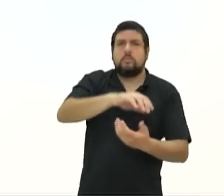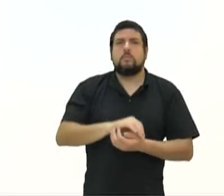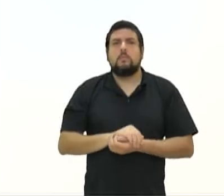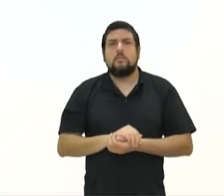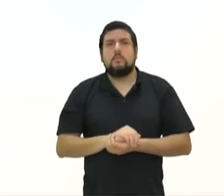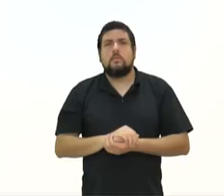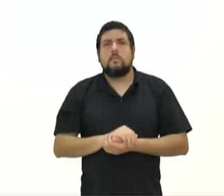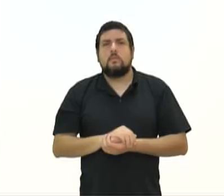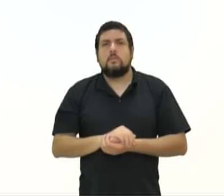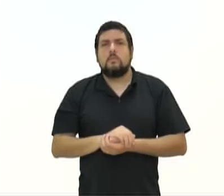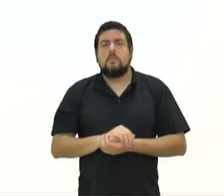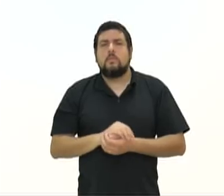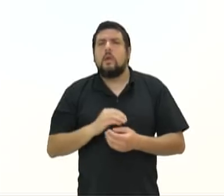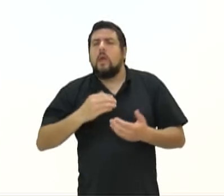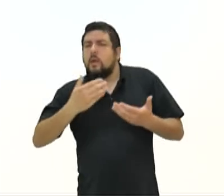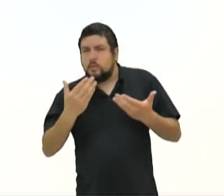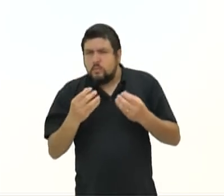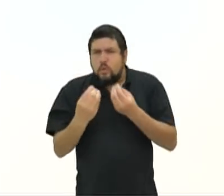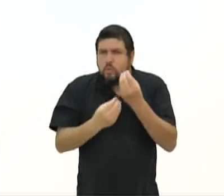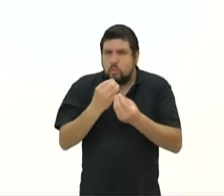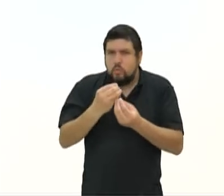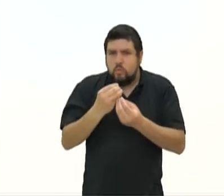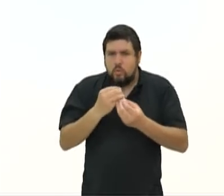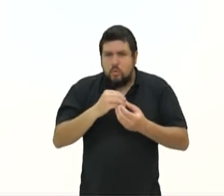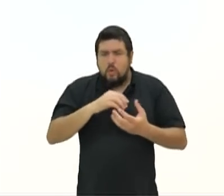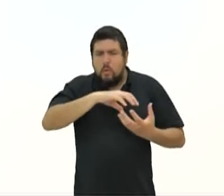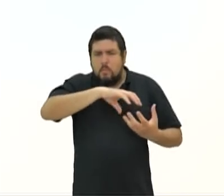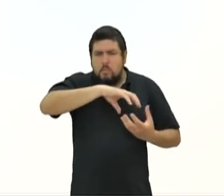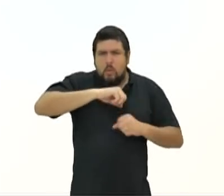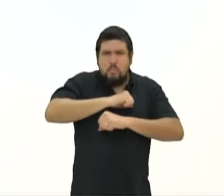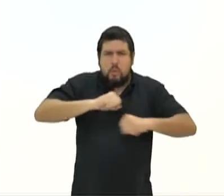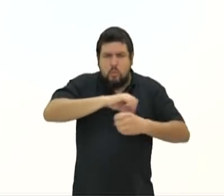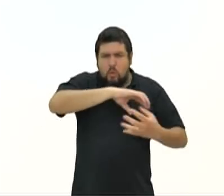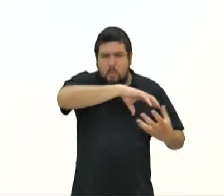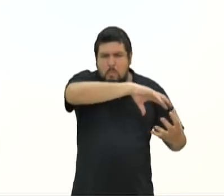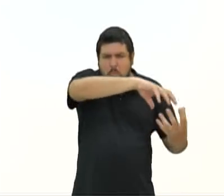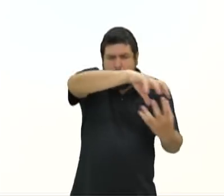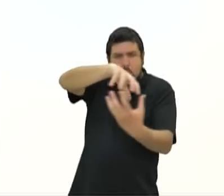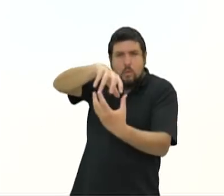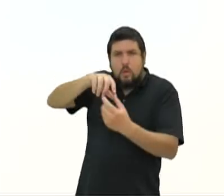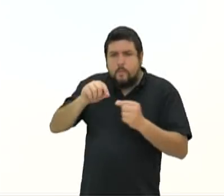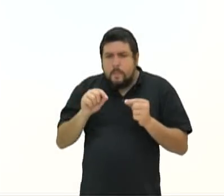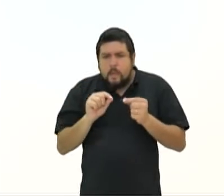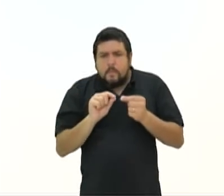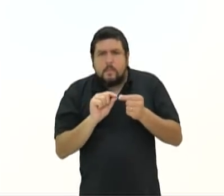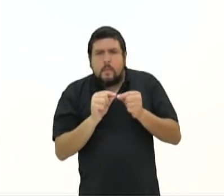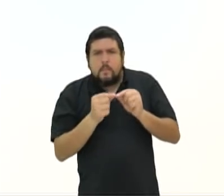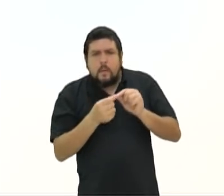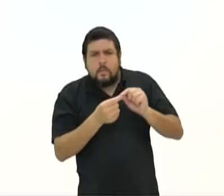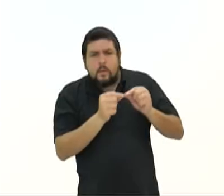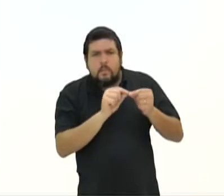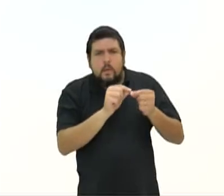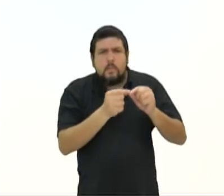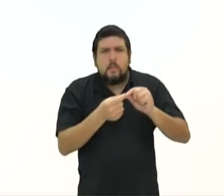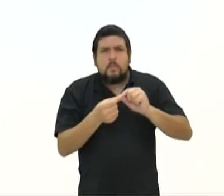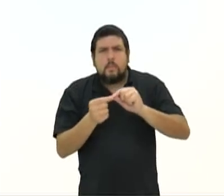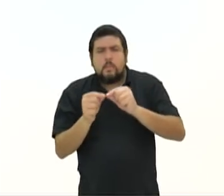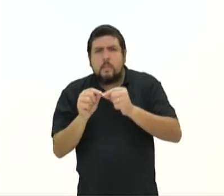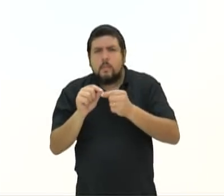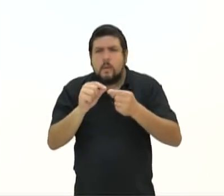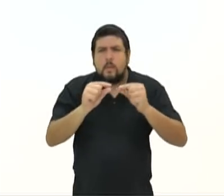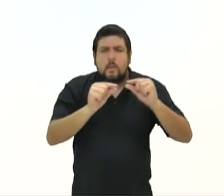partícula. Essa partícula se juntava com outra e ia formando outras coisas. Nisso, a gente teve a formação